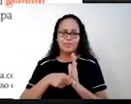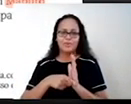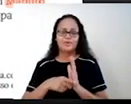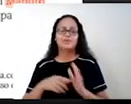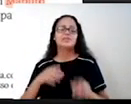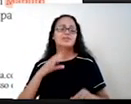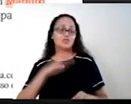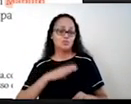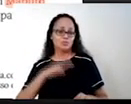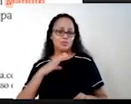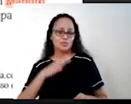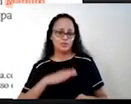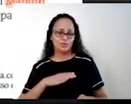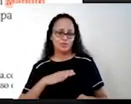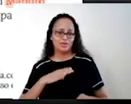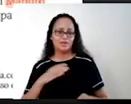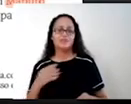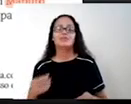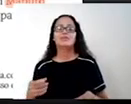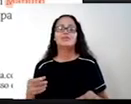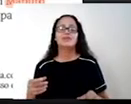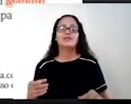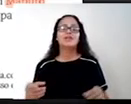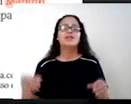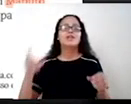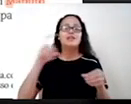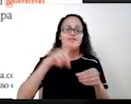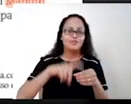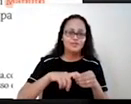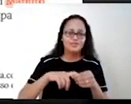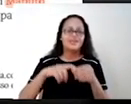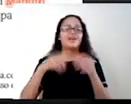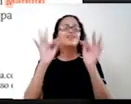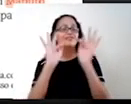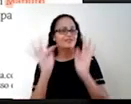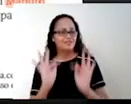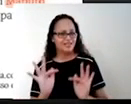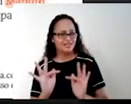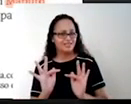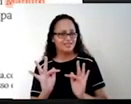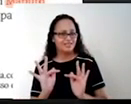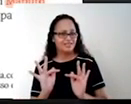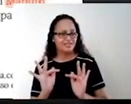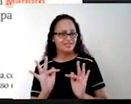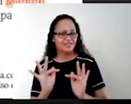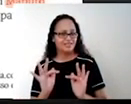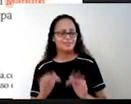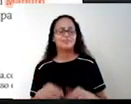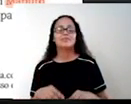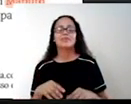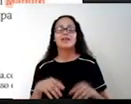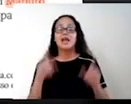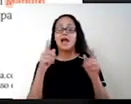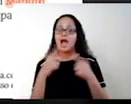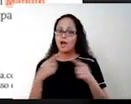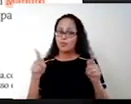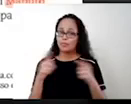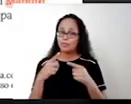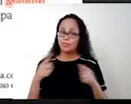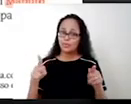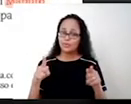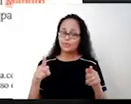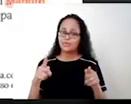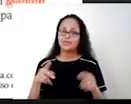para Goa e Macau e voltar bem feliz, certo? Então, ele vai falar que vai para outros lugares,